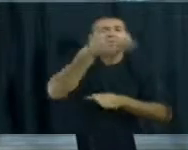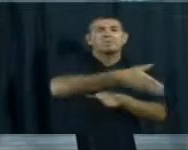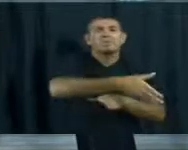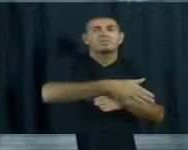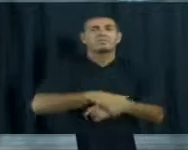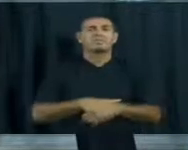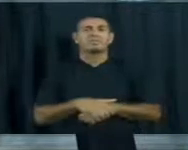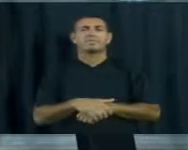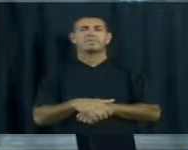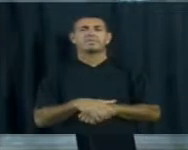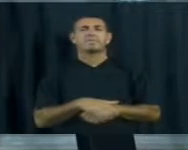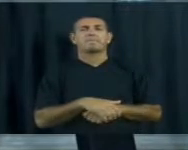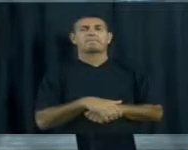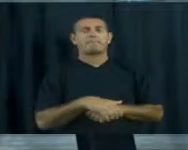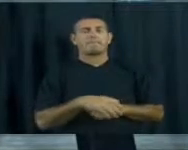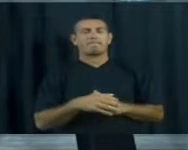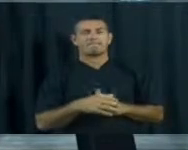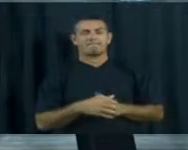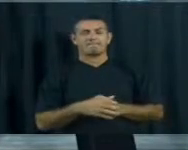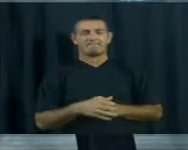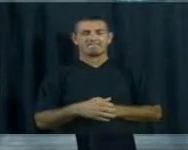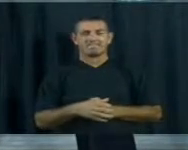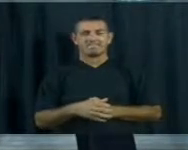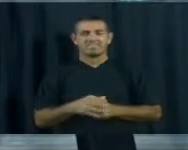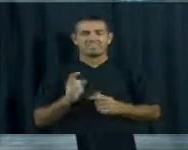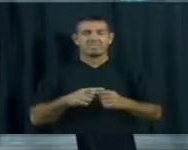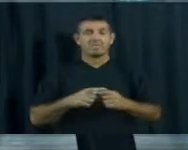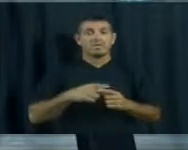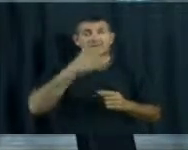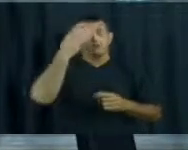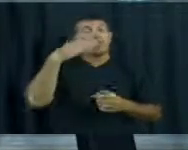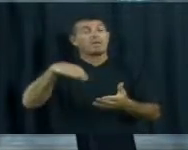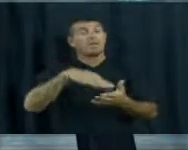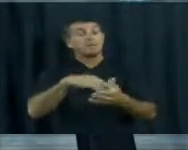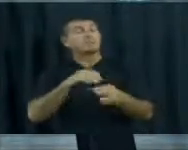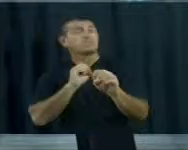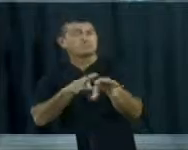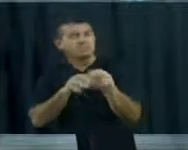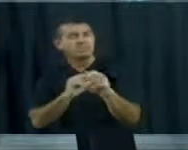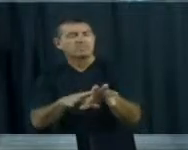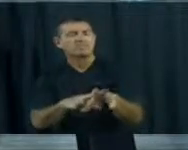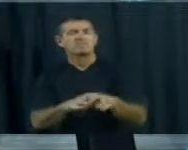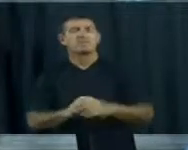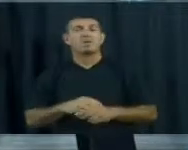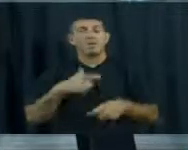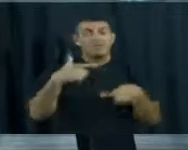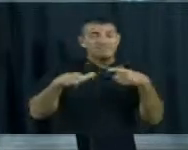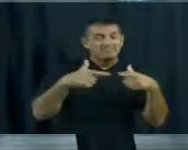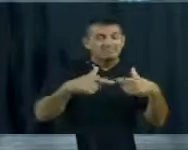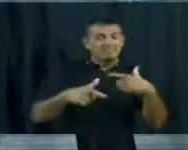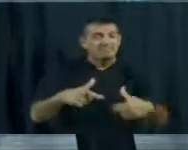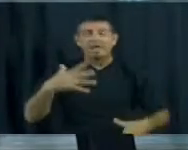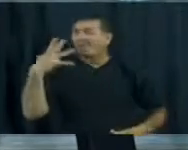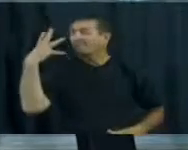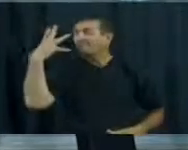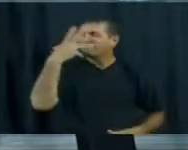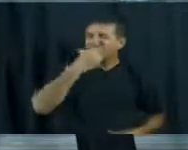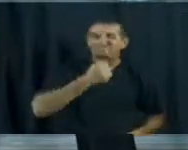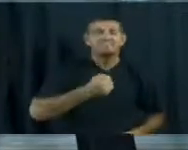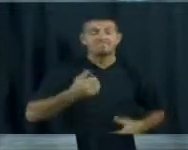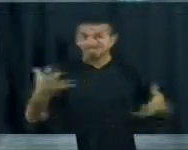através de uma anamnese da Secretaria de Educação. E era um trabalho